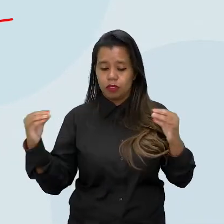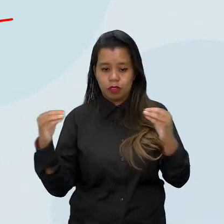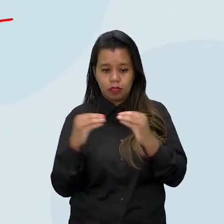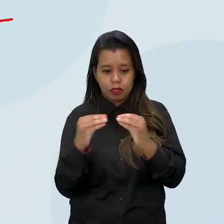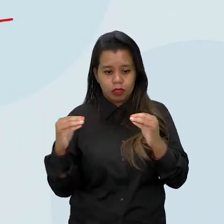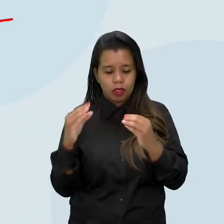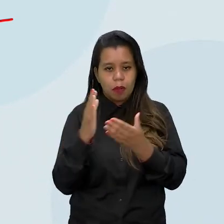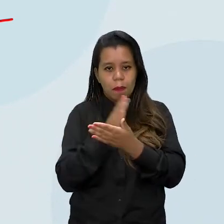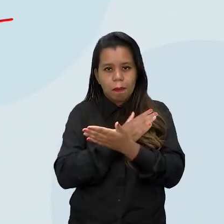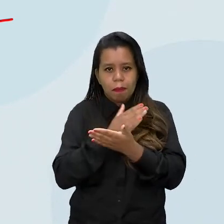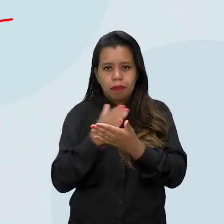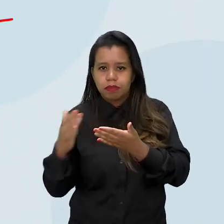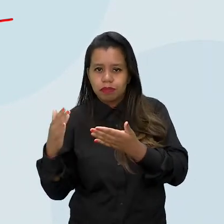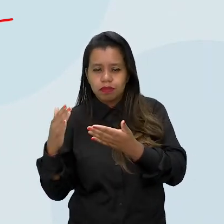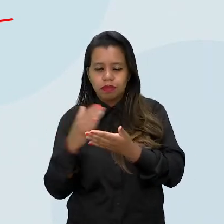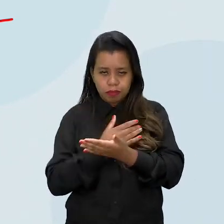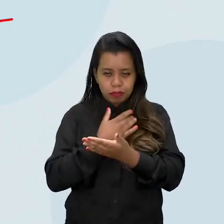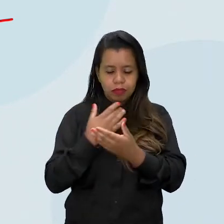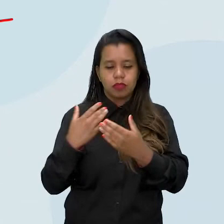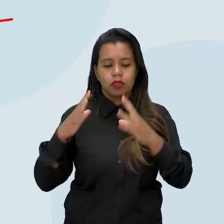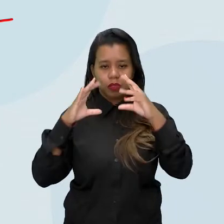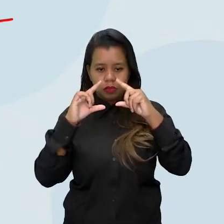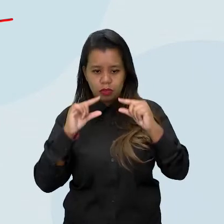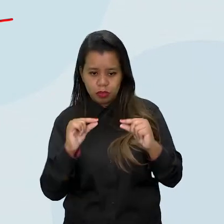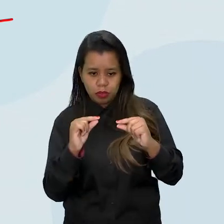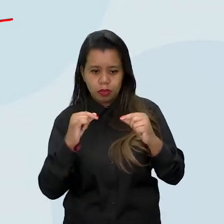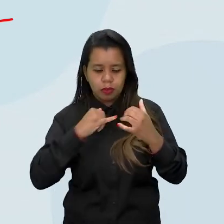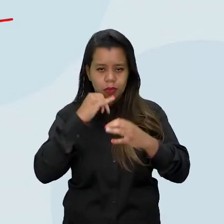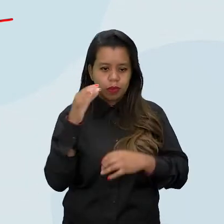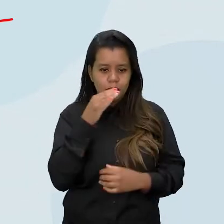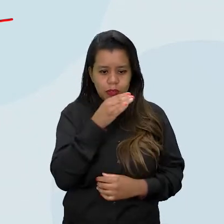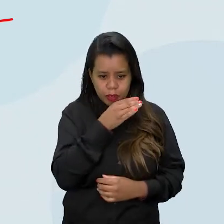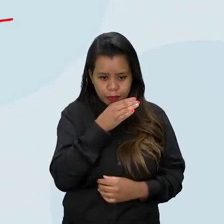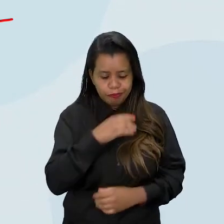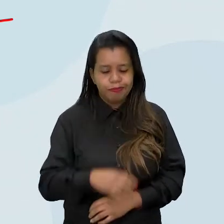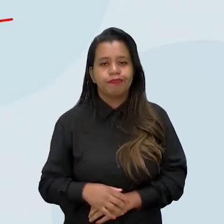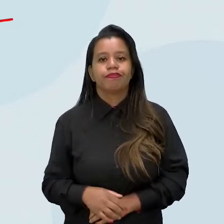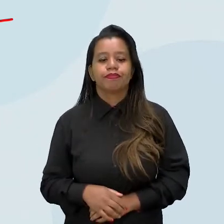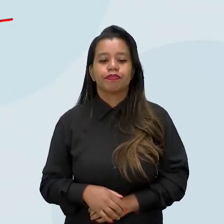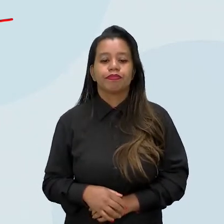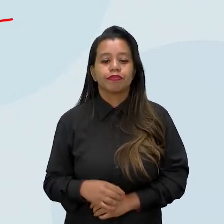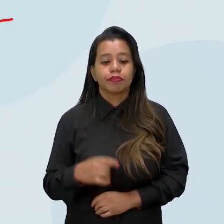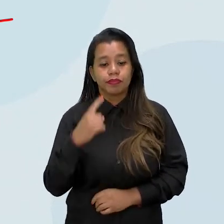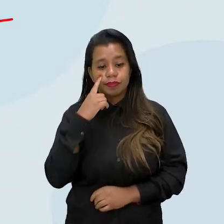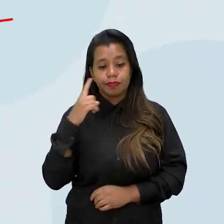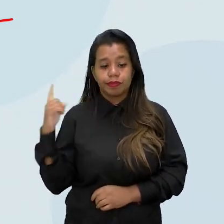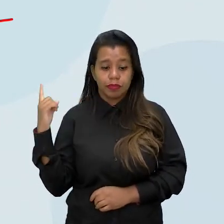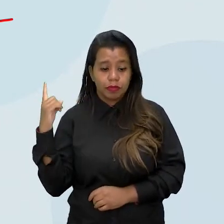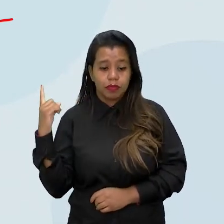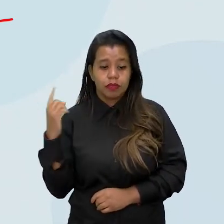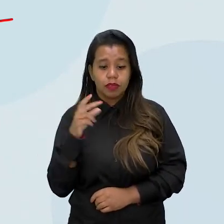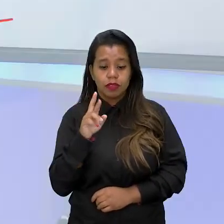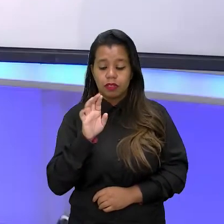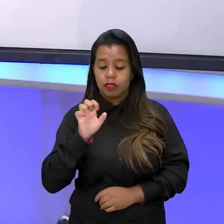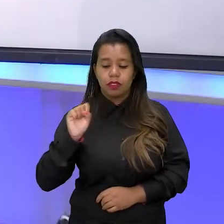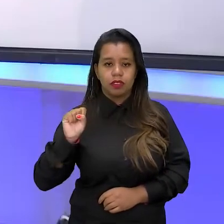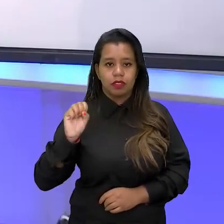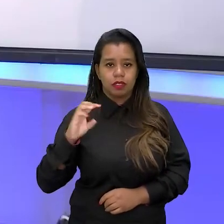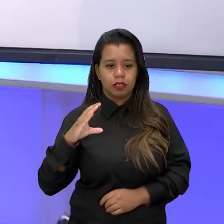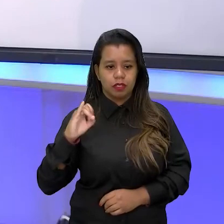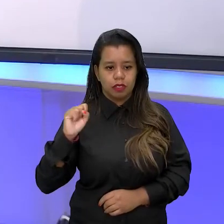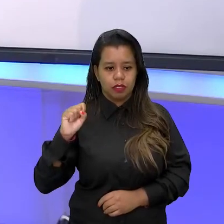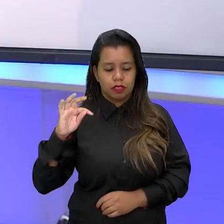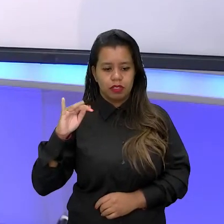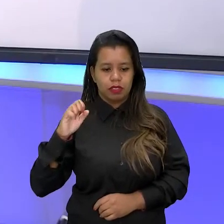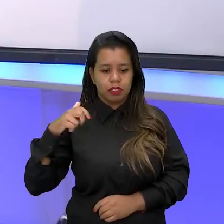dividir a corrente, né? Para atrapalhar um pouco a passagem. Tá certo? Para reduzir aí a corrente, porque a resistência, ele reduz a